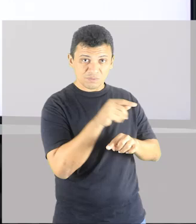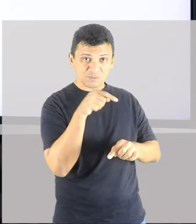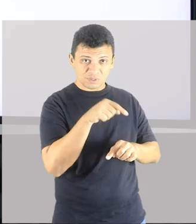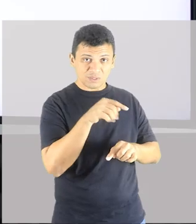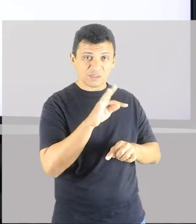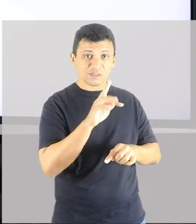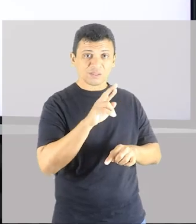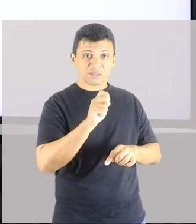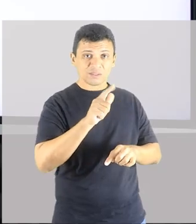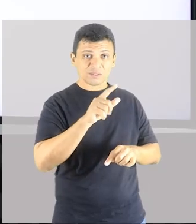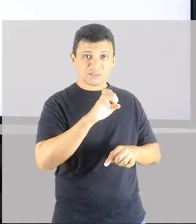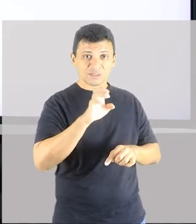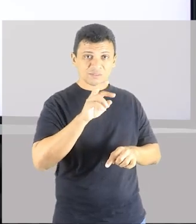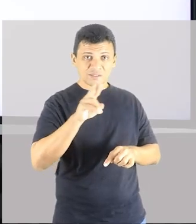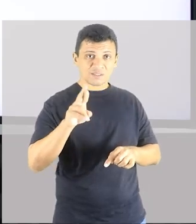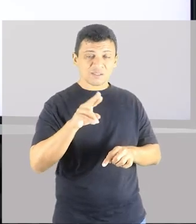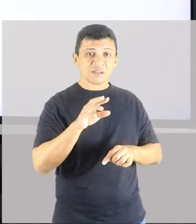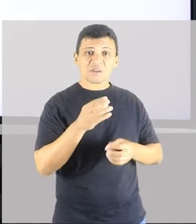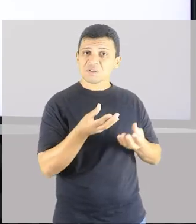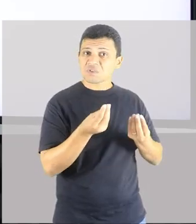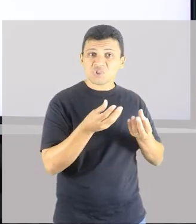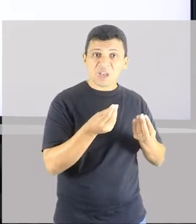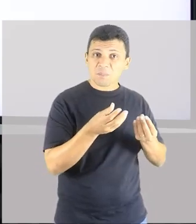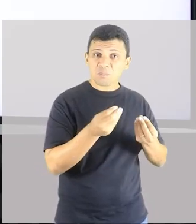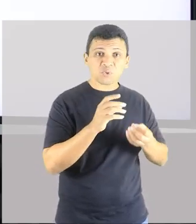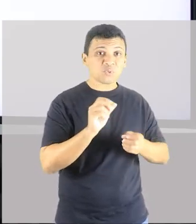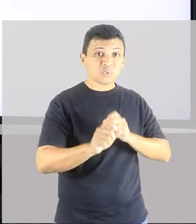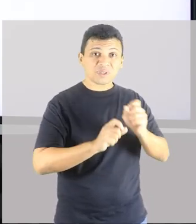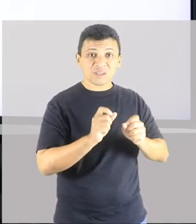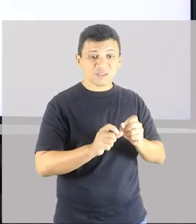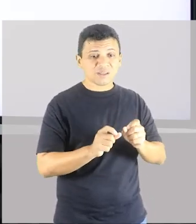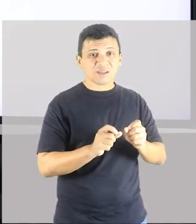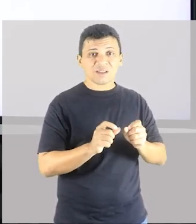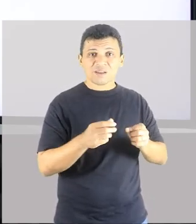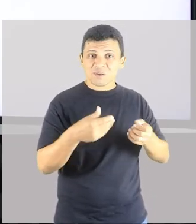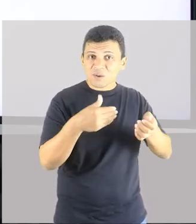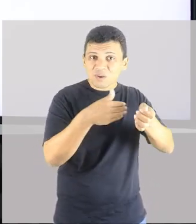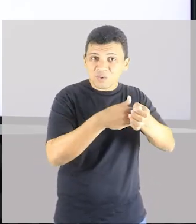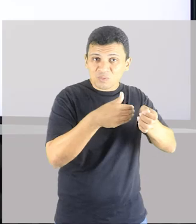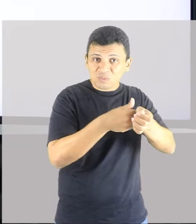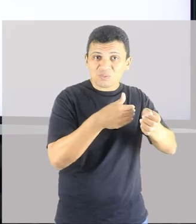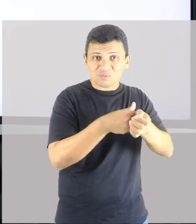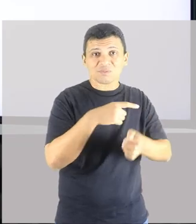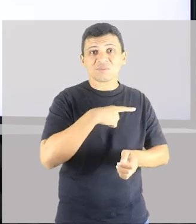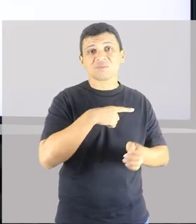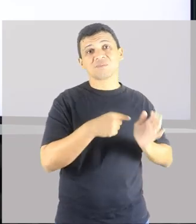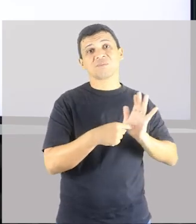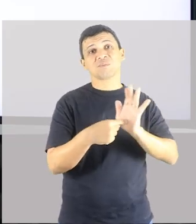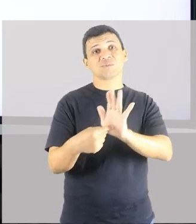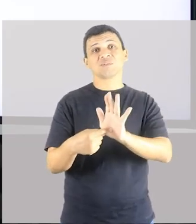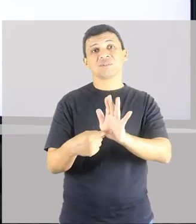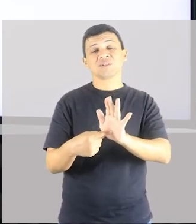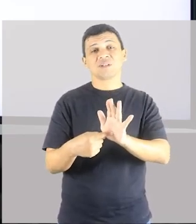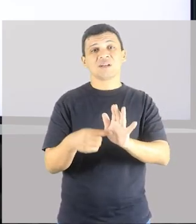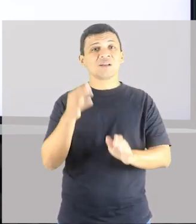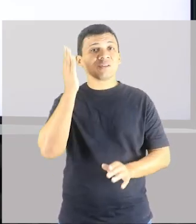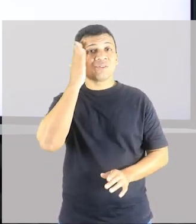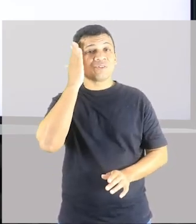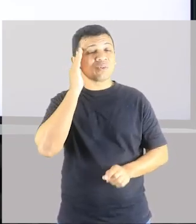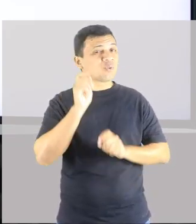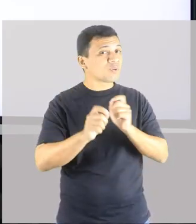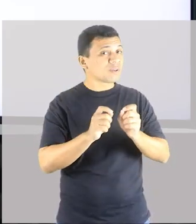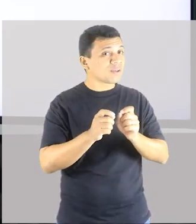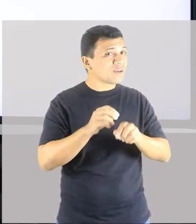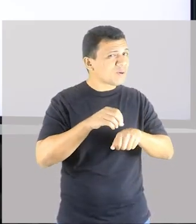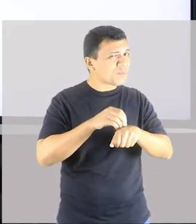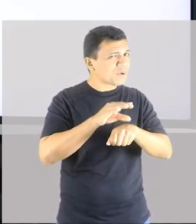lançamento e esse trailer trazia um monte de Easter eggs. O que você vai entender? Que esse trailer tinha um monte de pista, um monte